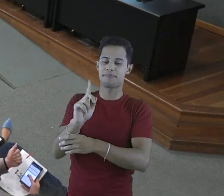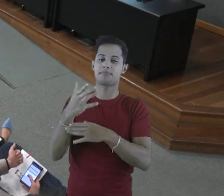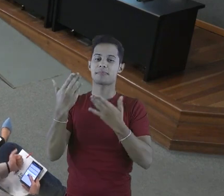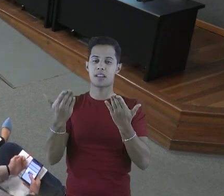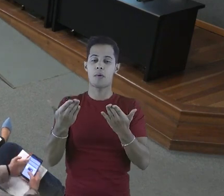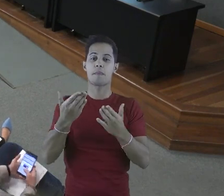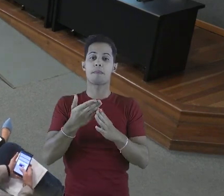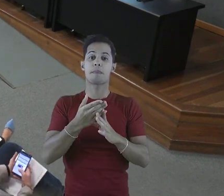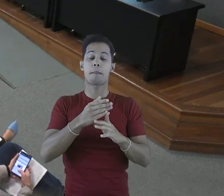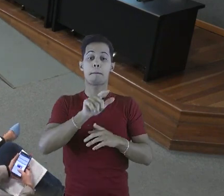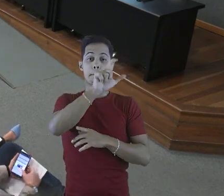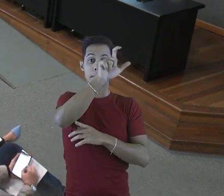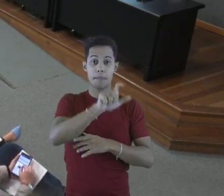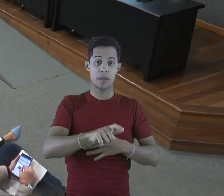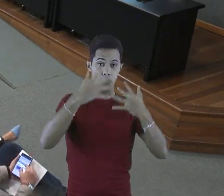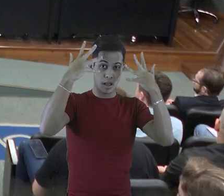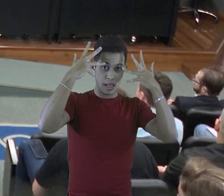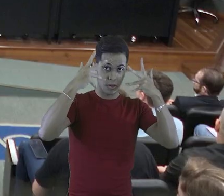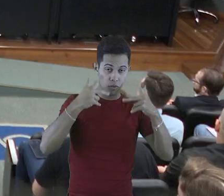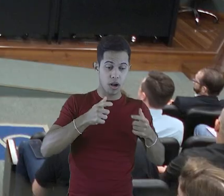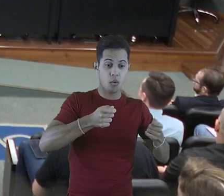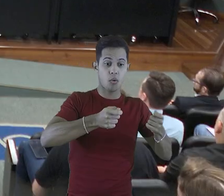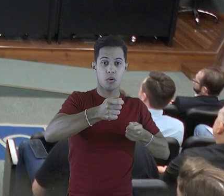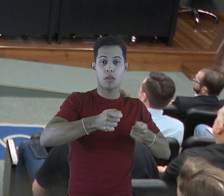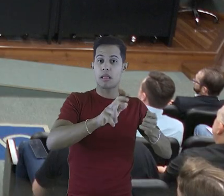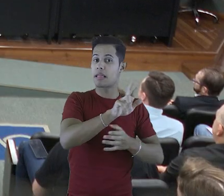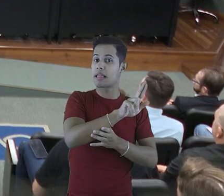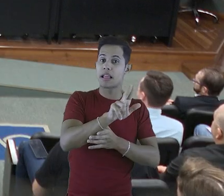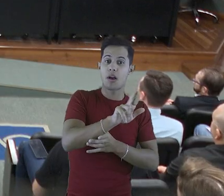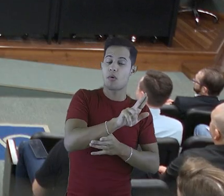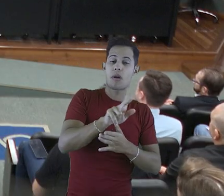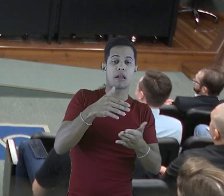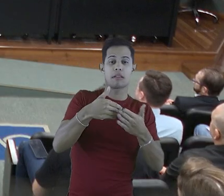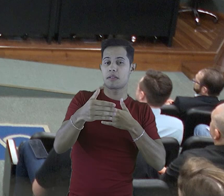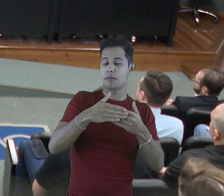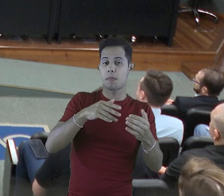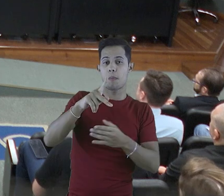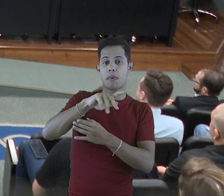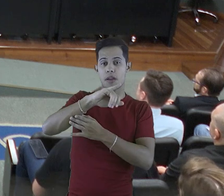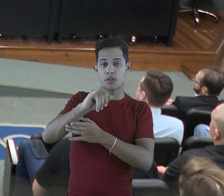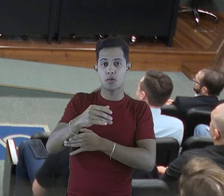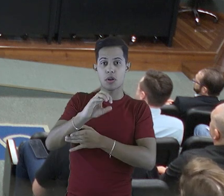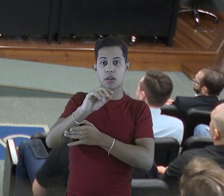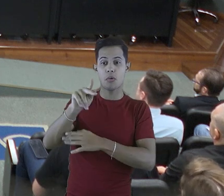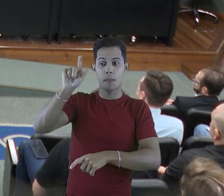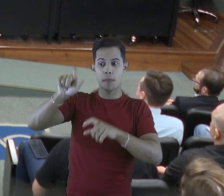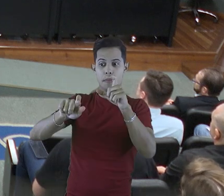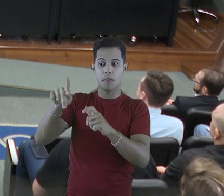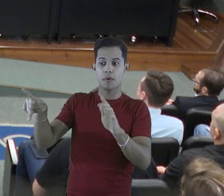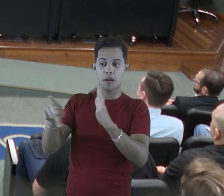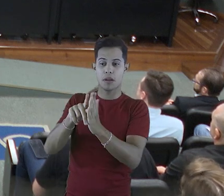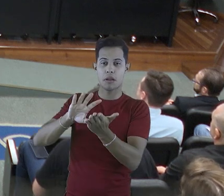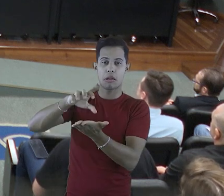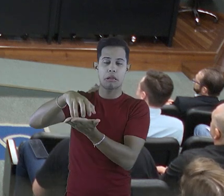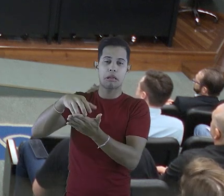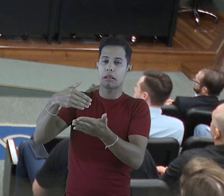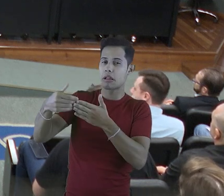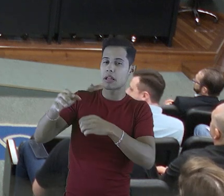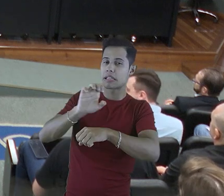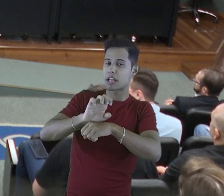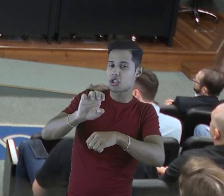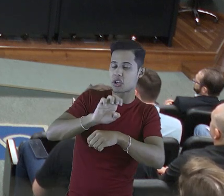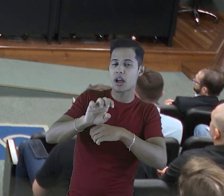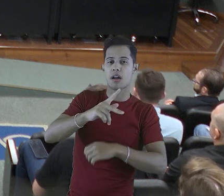Então, aqui, daí decorre que não são controladoras as pessoas naturais que atuam como profissionais, uma pessoa jurídica ou membro dos órgãos.